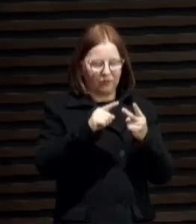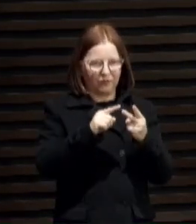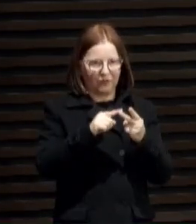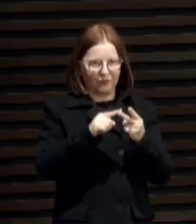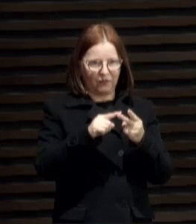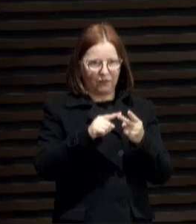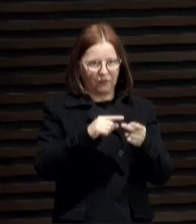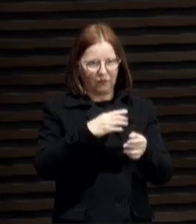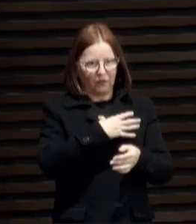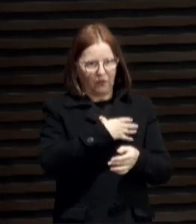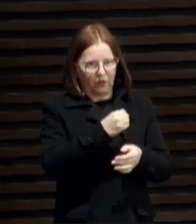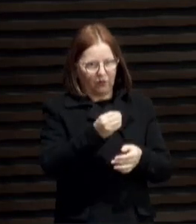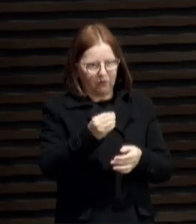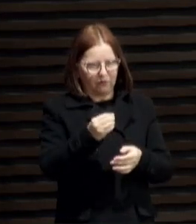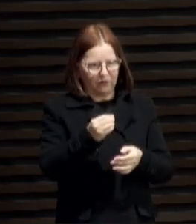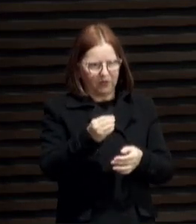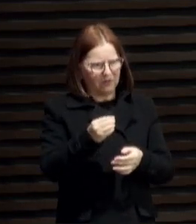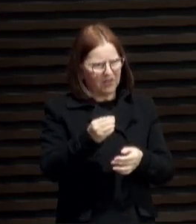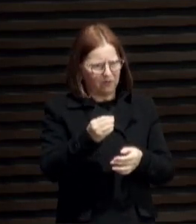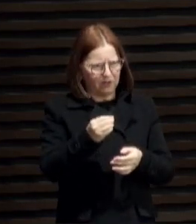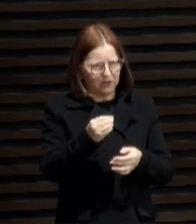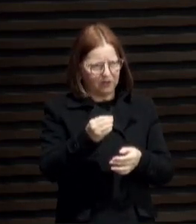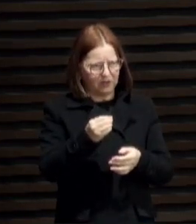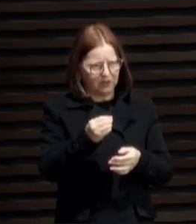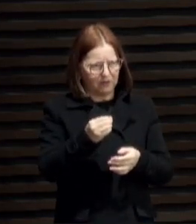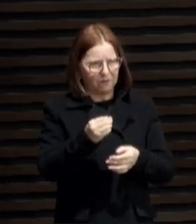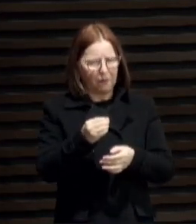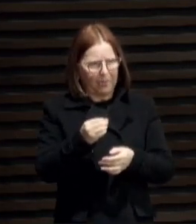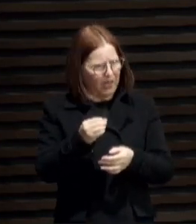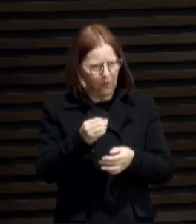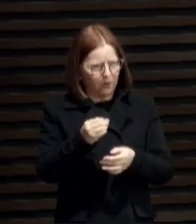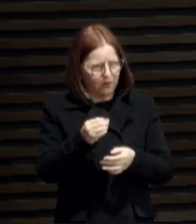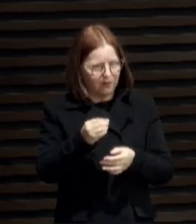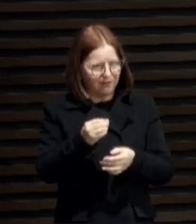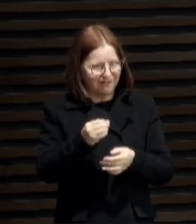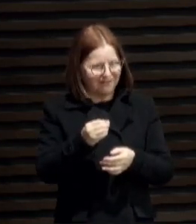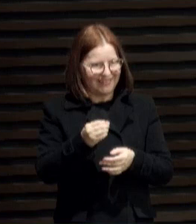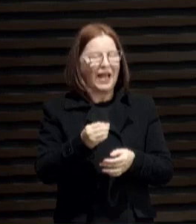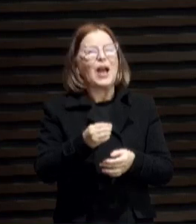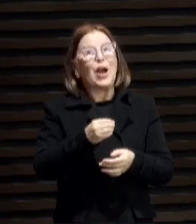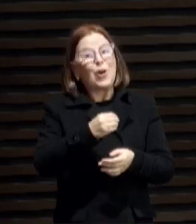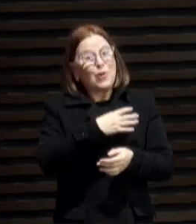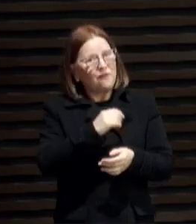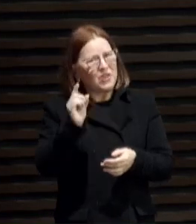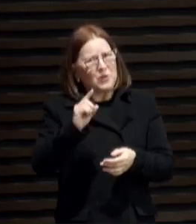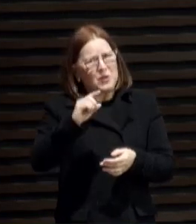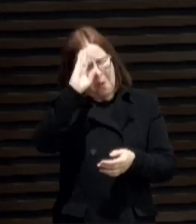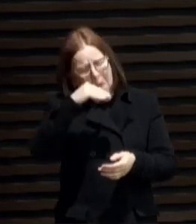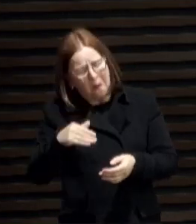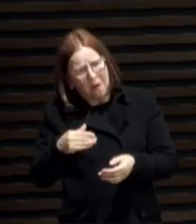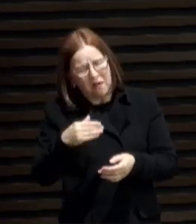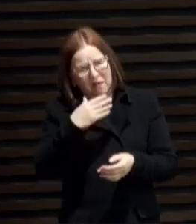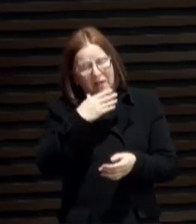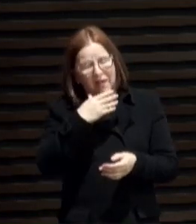honra o pai, diz Malaquias. O servo honra ao seu senhor. E Deus pergunta: